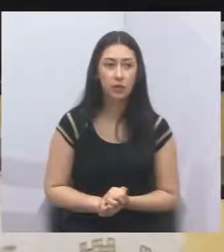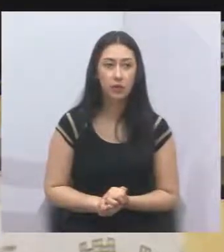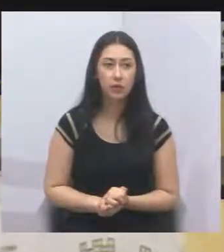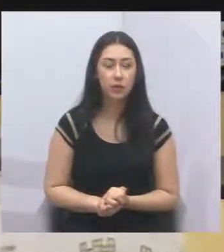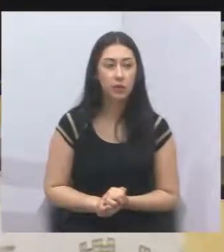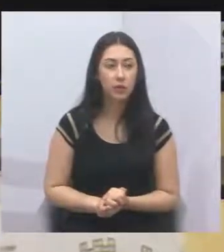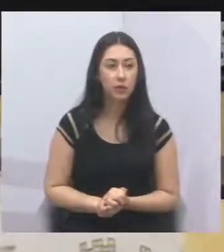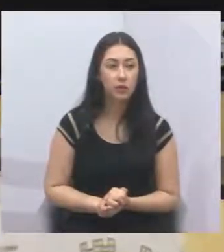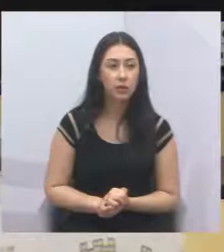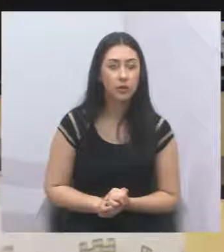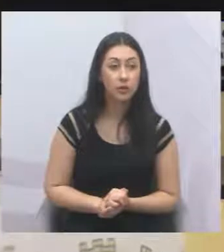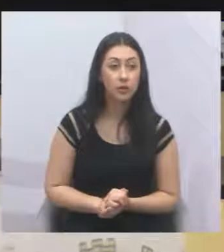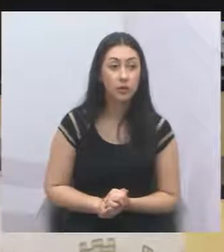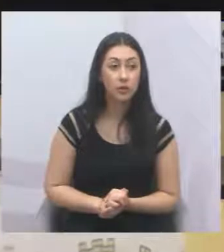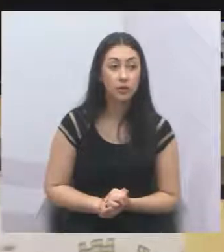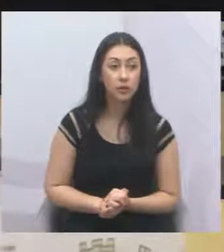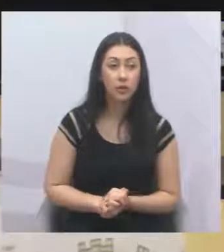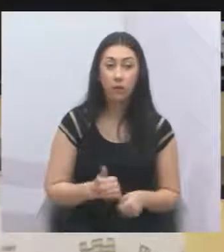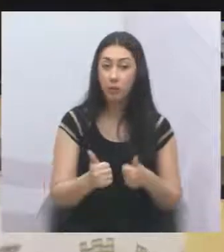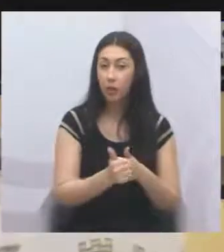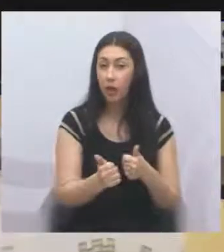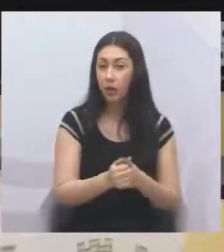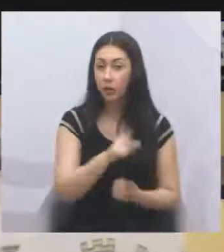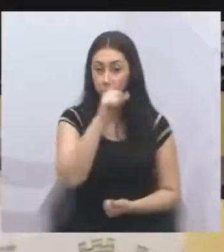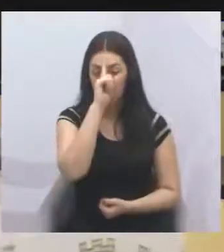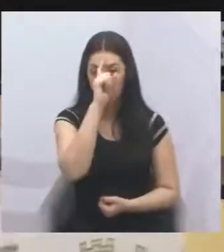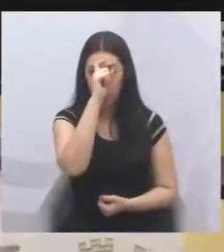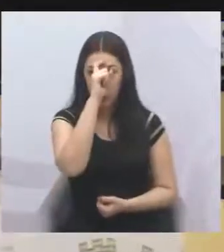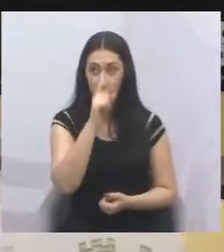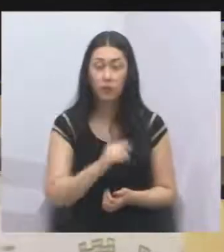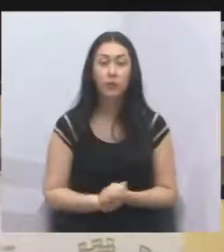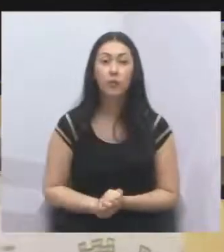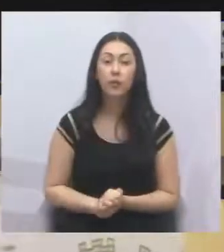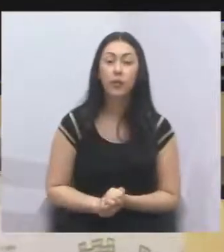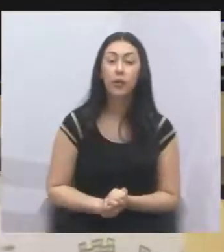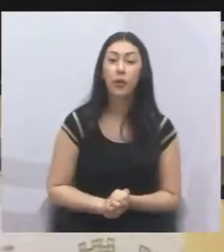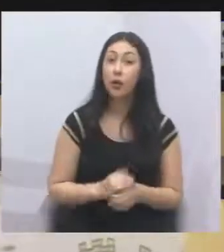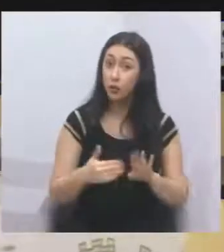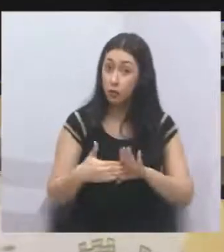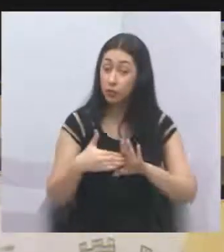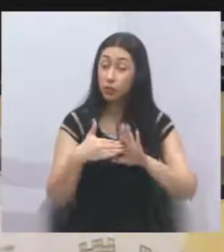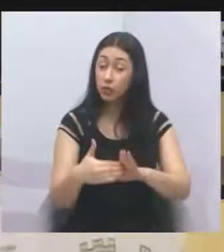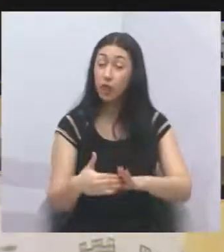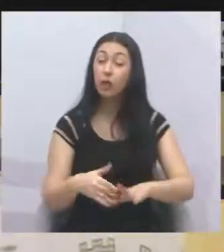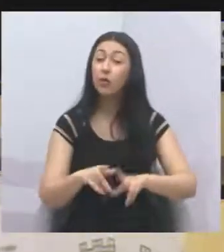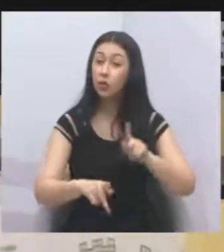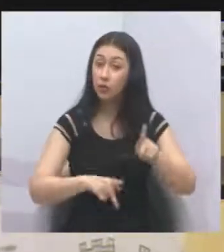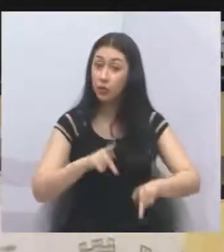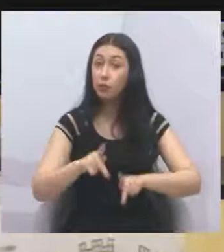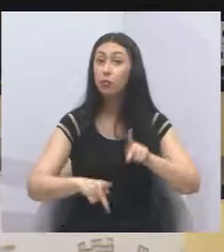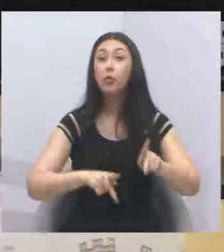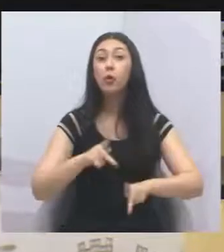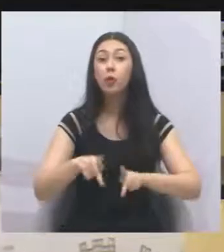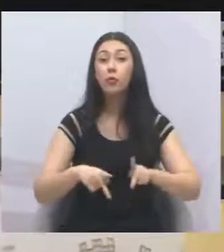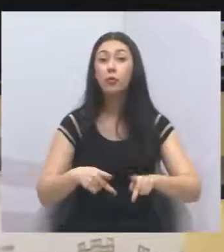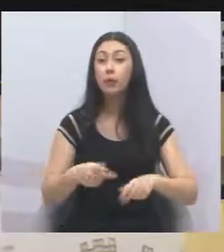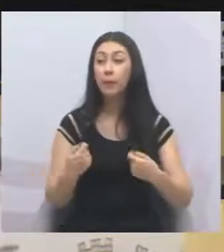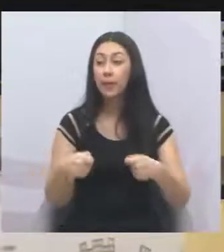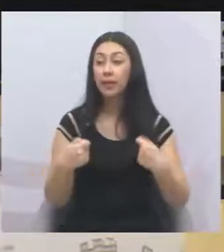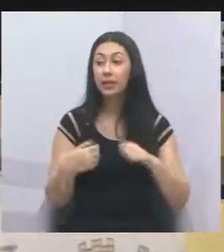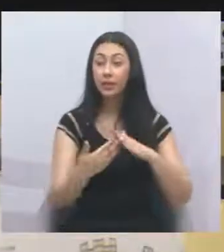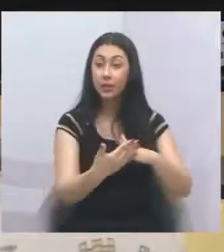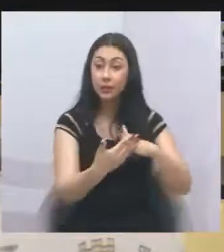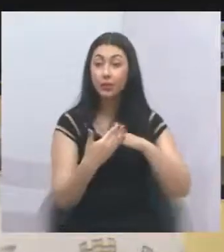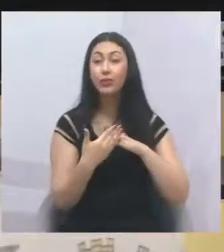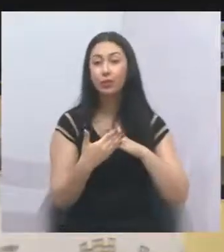aliás, que o ônibus passava à frente ao SIM, o que trazia grande benefício para os munícipes que vão procurar atendimento,